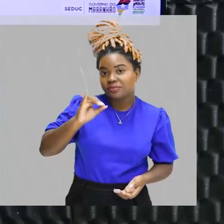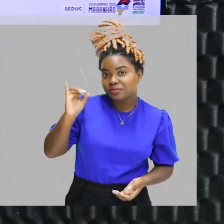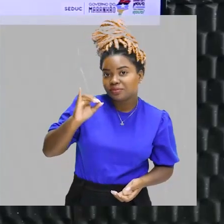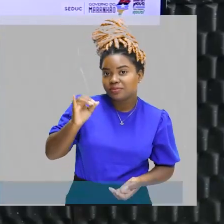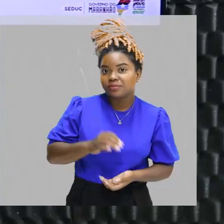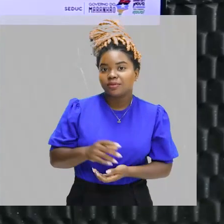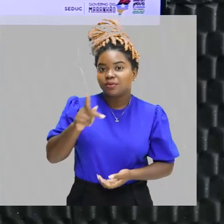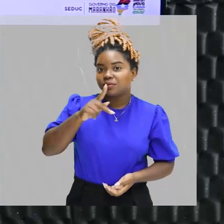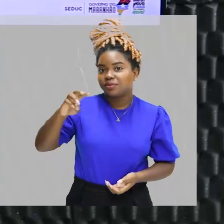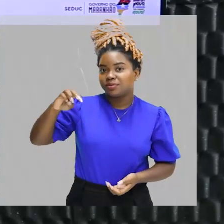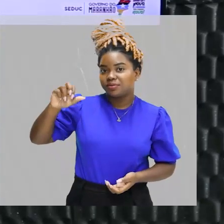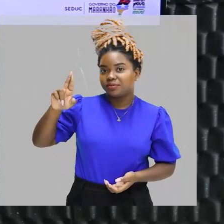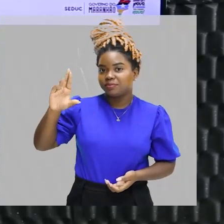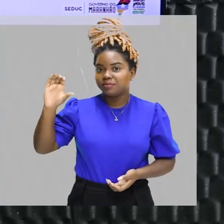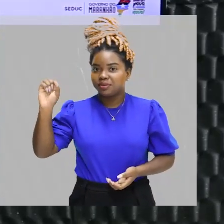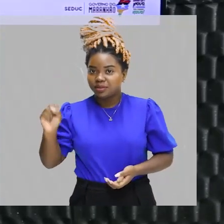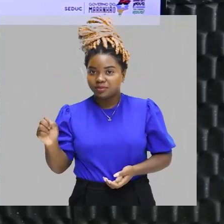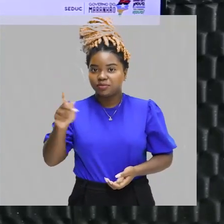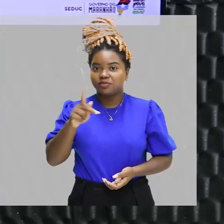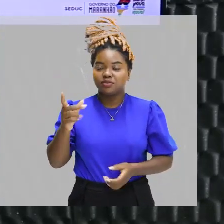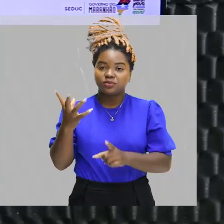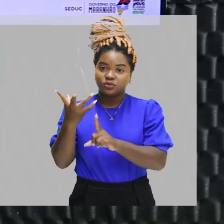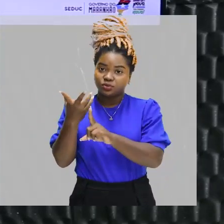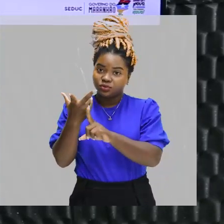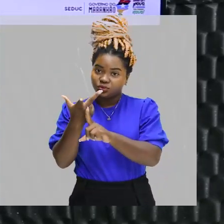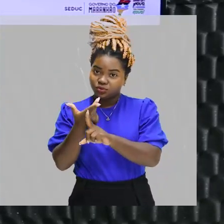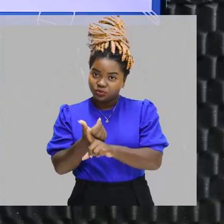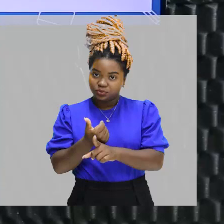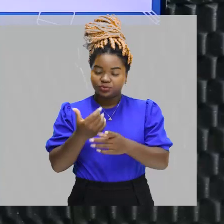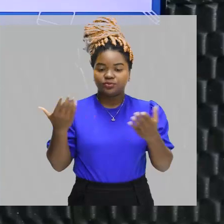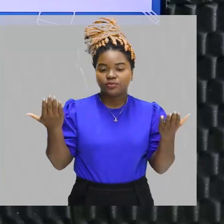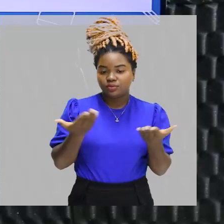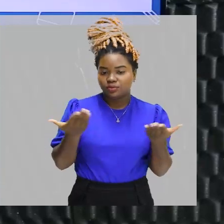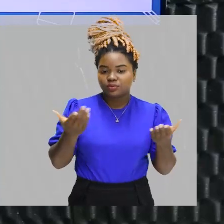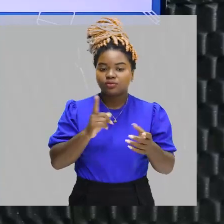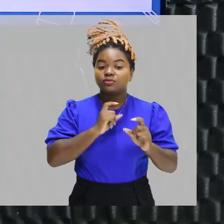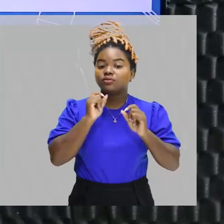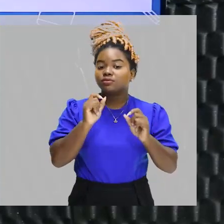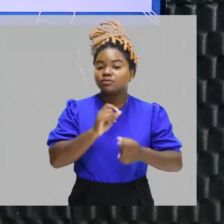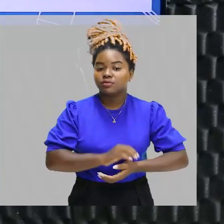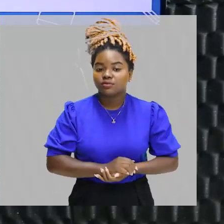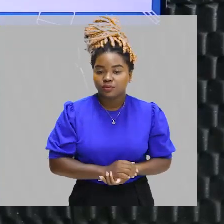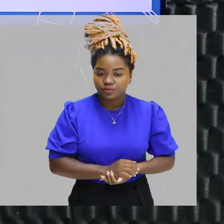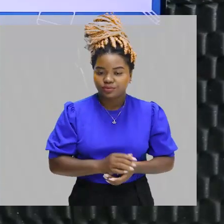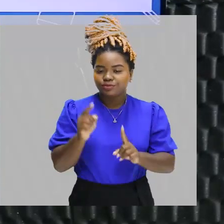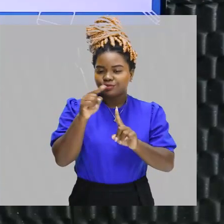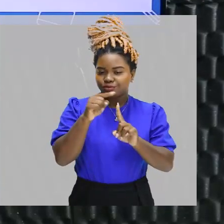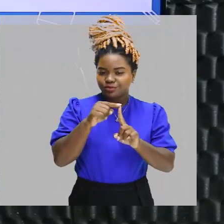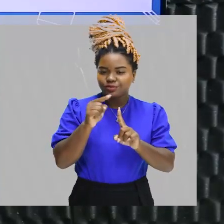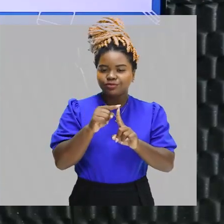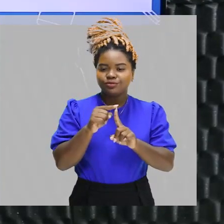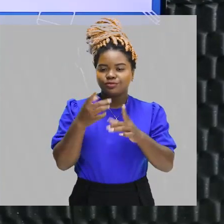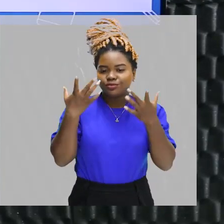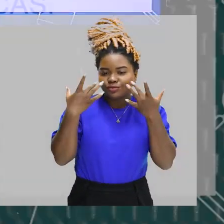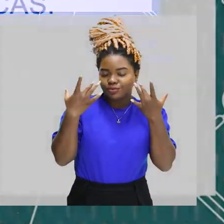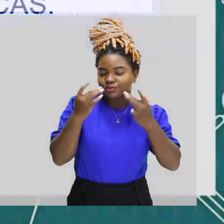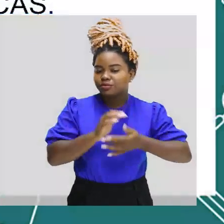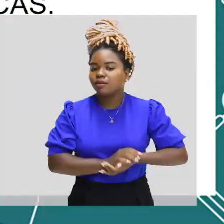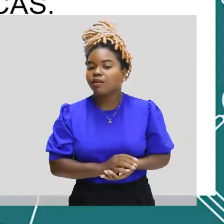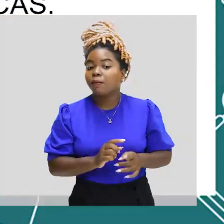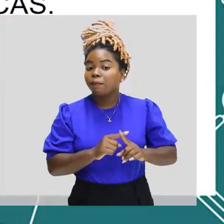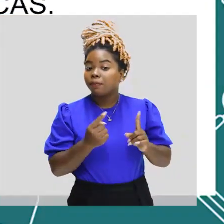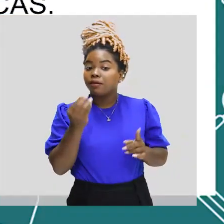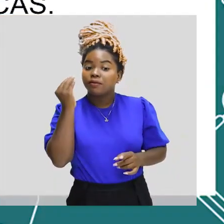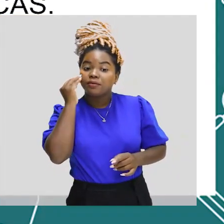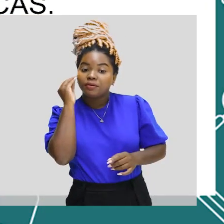Olá, gente. Professor Marcos Dominici aqui, professor de arte. E hoje a gente vai falar sobre tipologias artísticas. Só que eu vou tentar